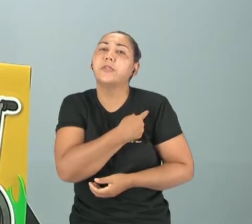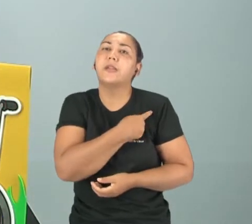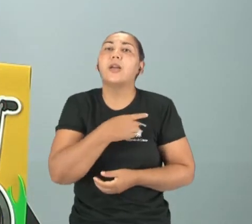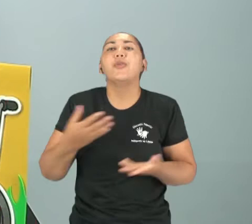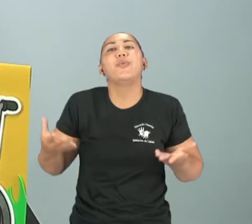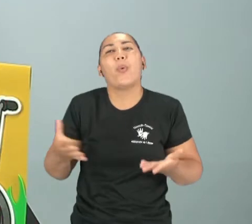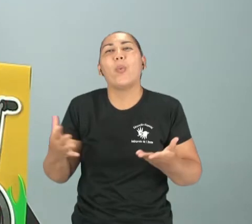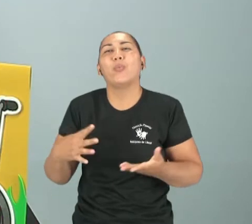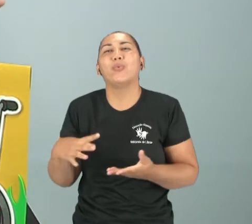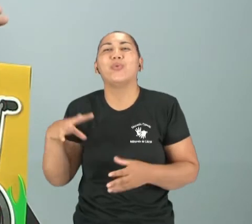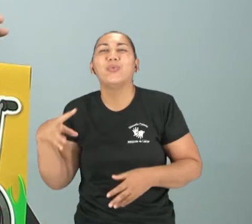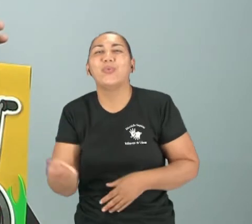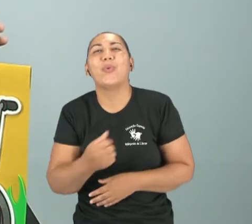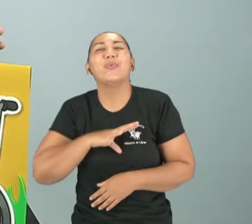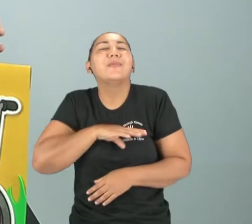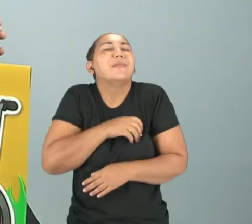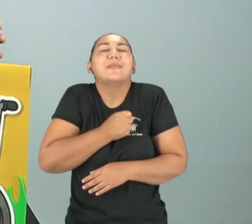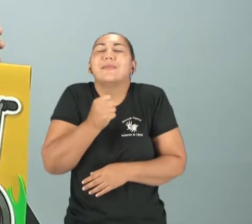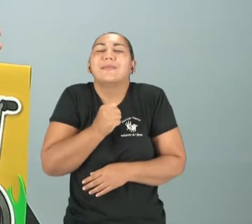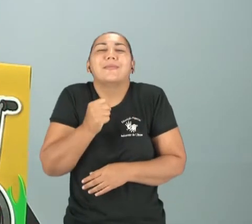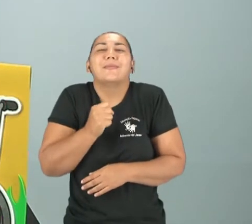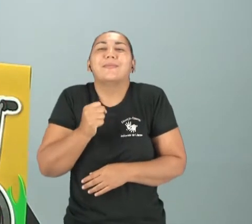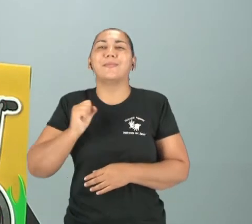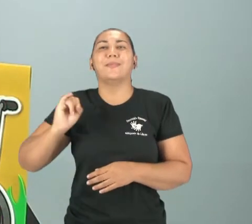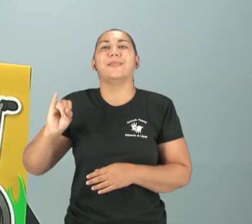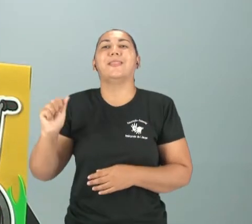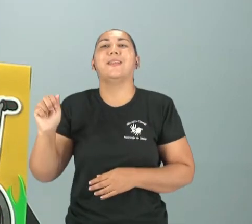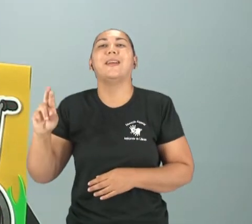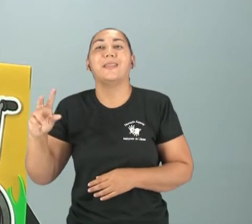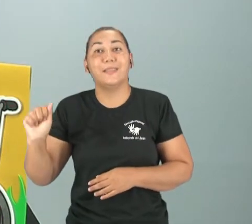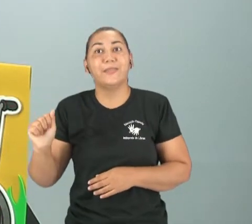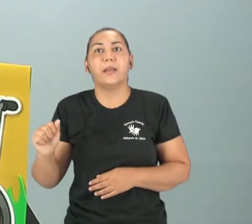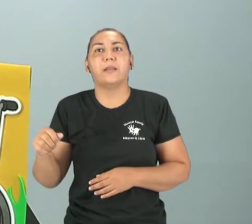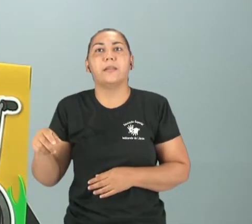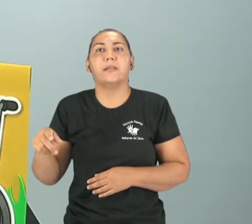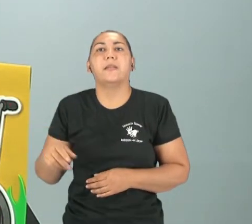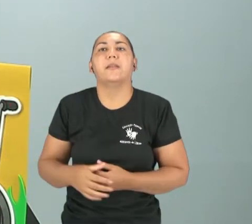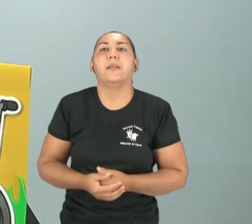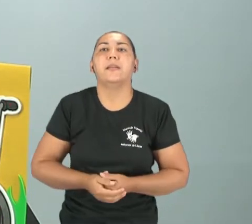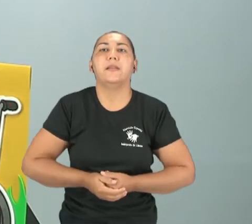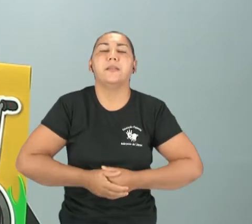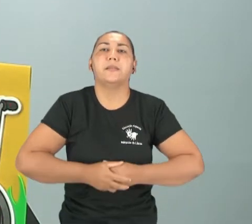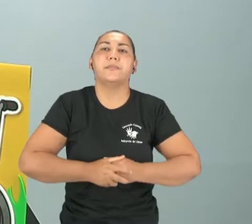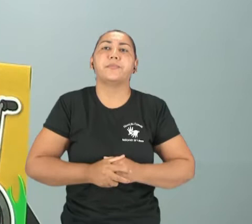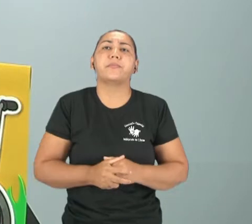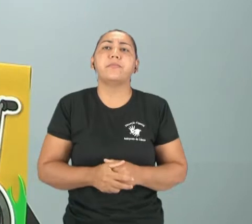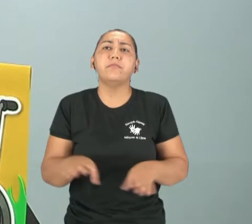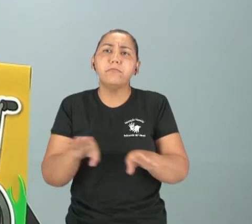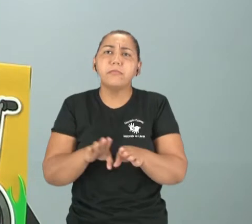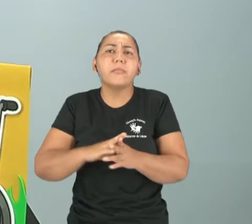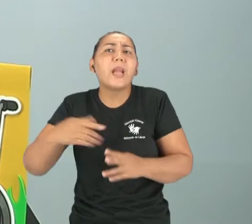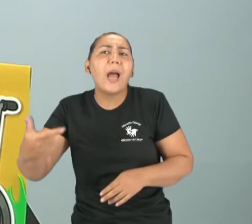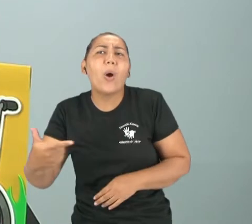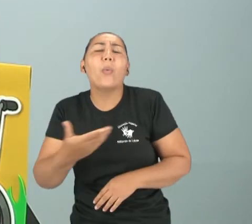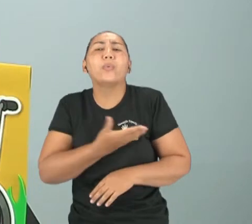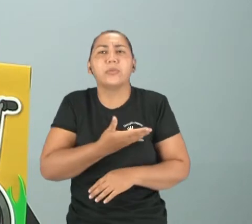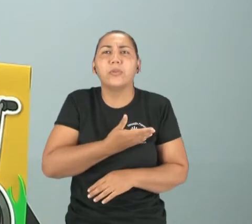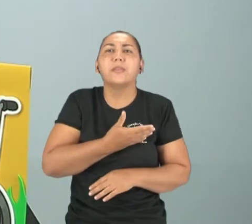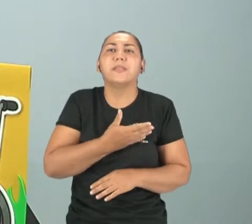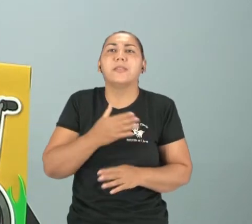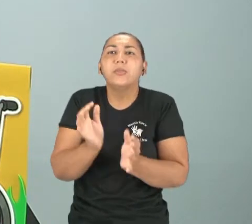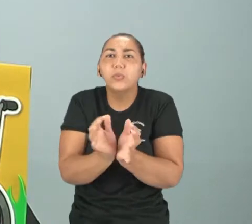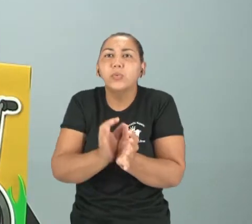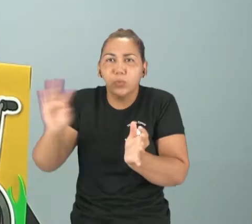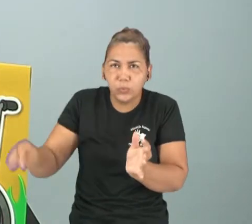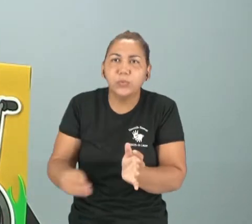Yara. Quando a Kika entrou no nosso grupo, todo mundo também achava ela estranha, porque até